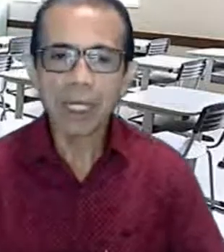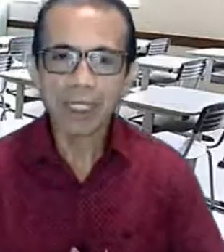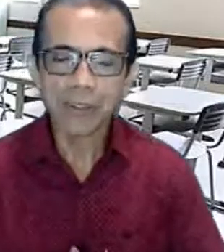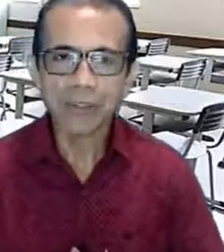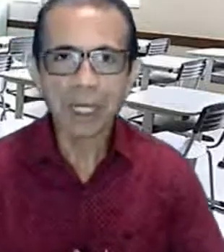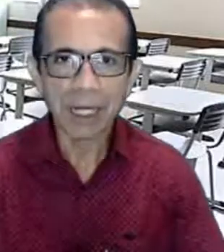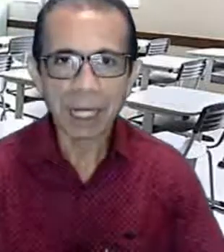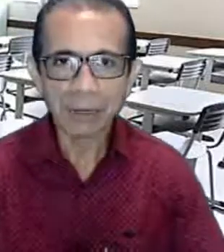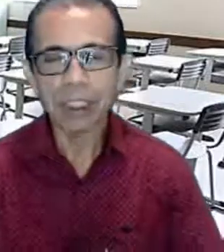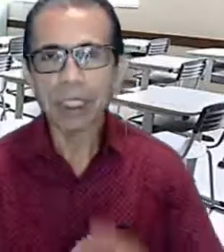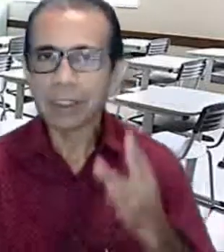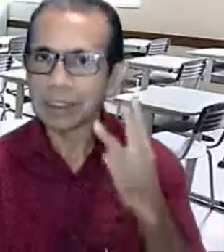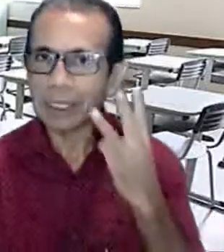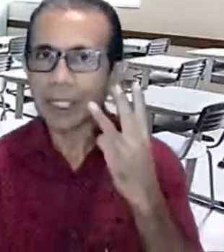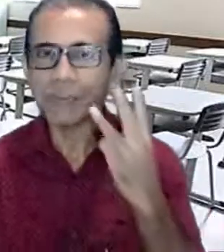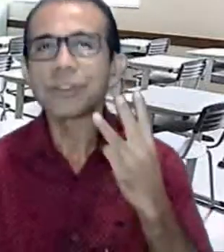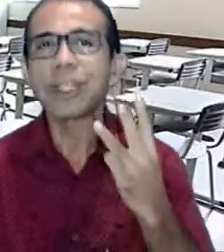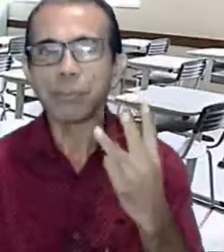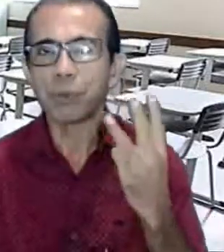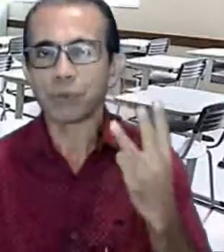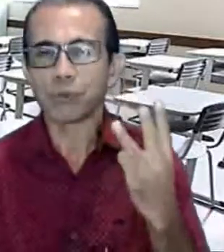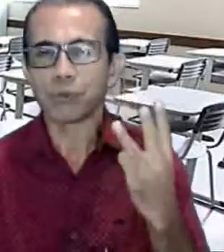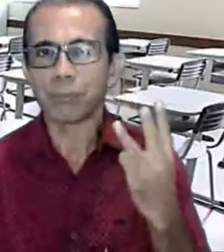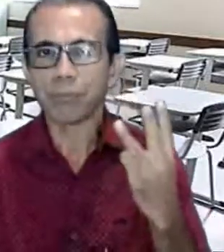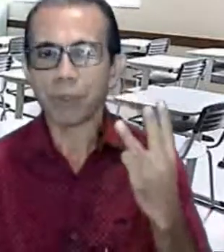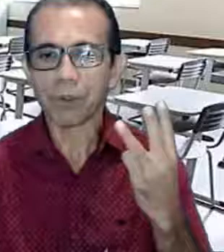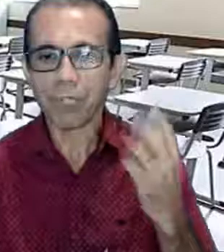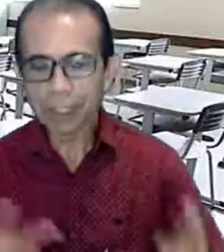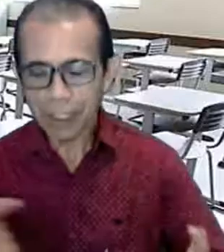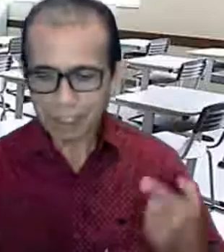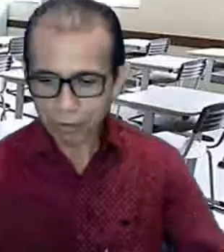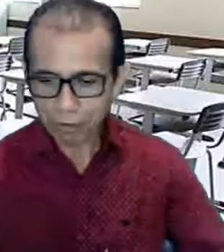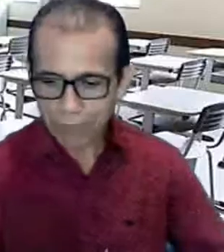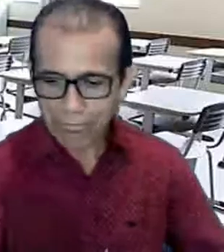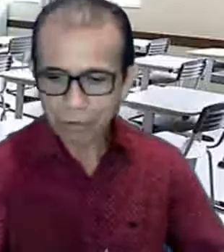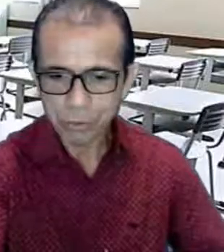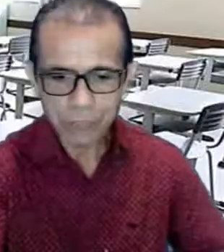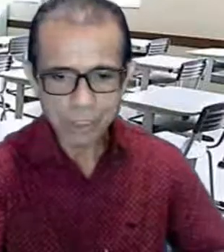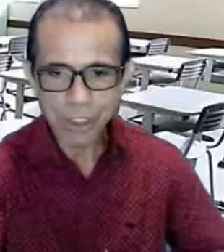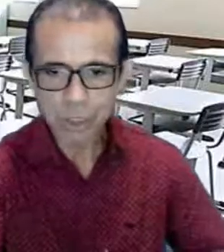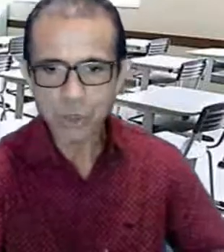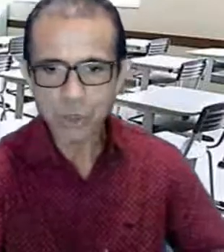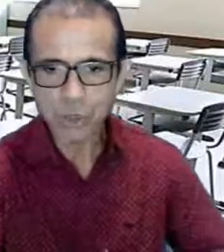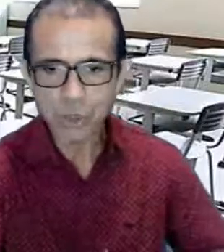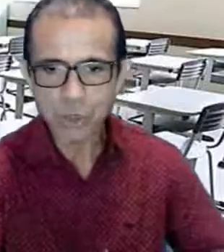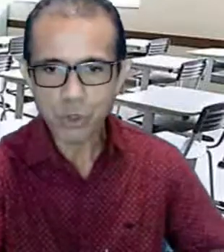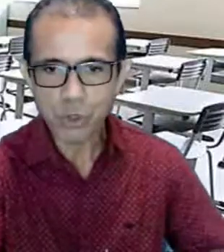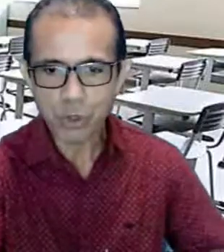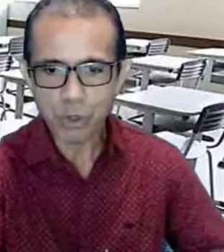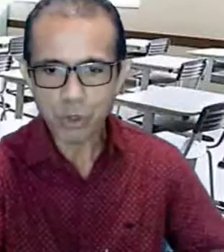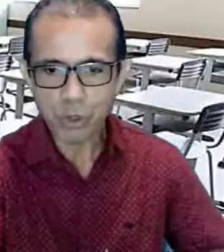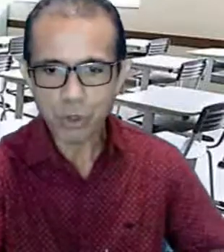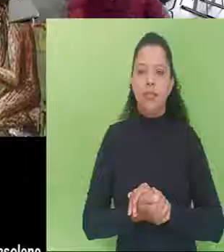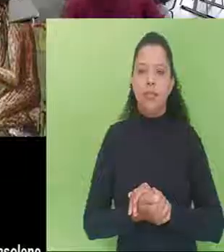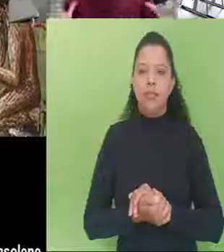dividir esta aula em 3 tempos, ok? Então vamos lá, vamos dar início, vamos começar.